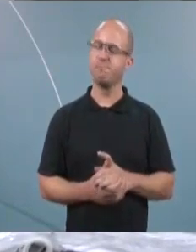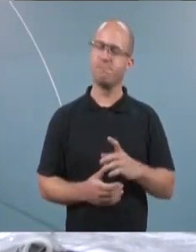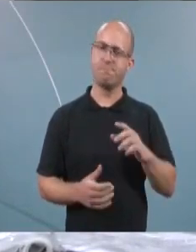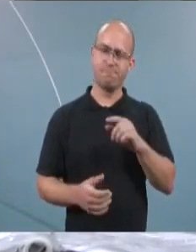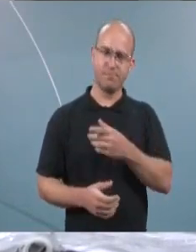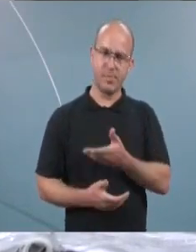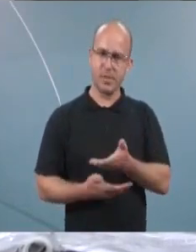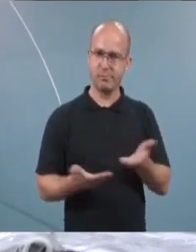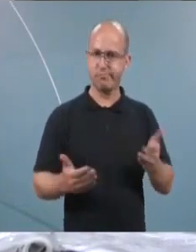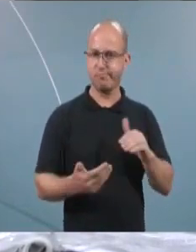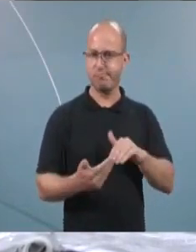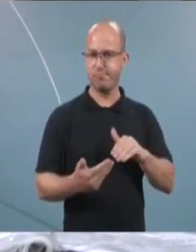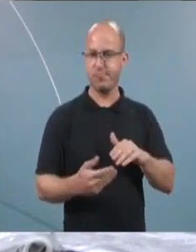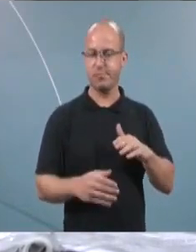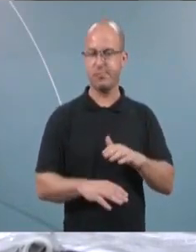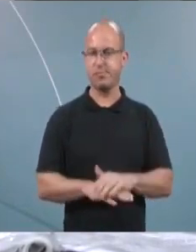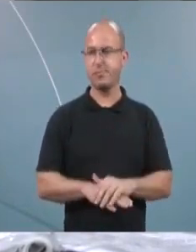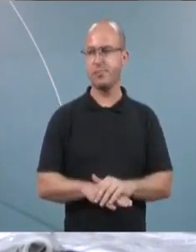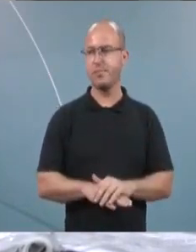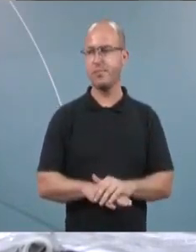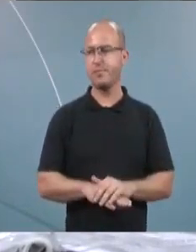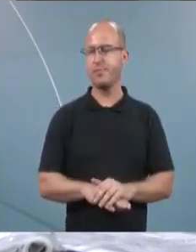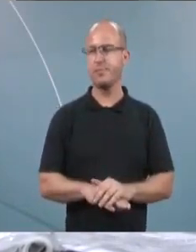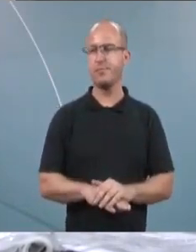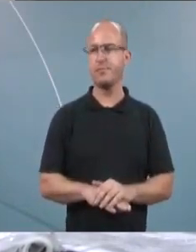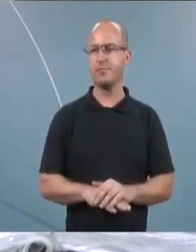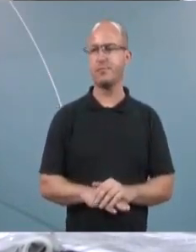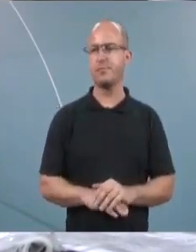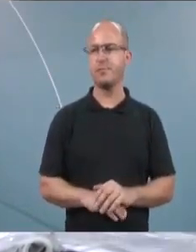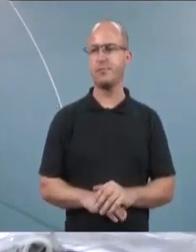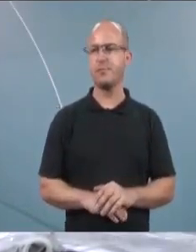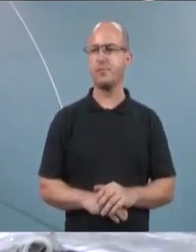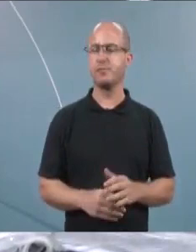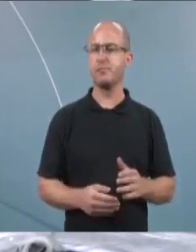concordam permaneça Como estão